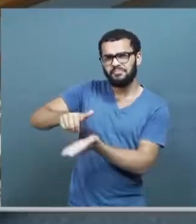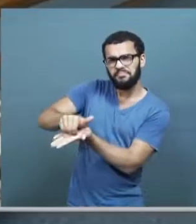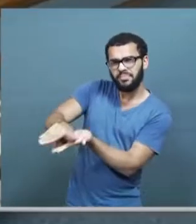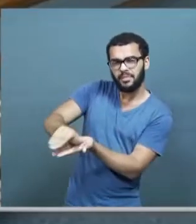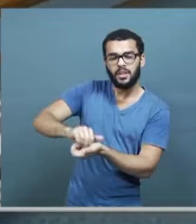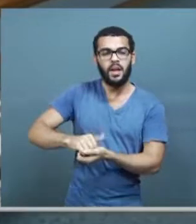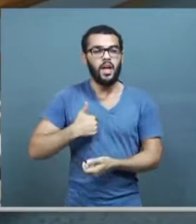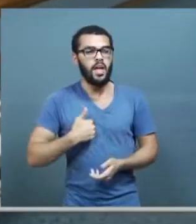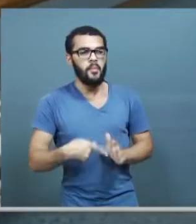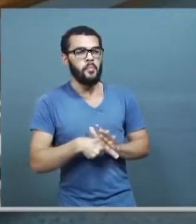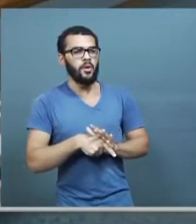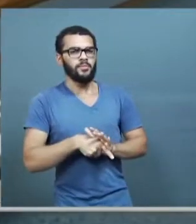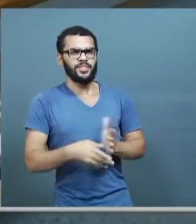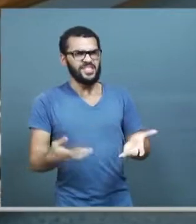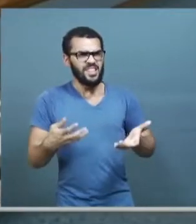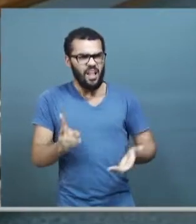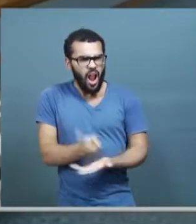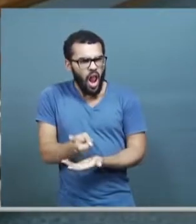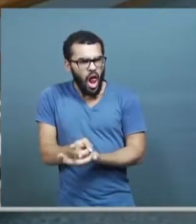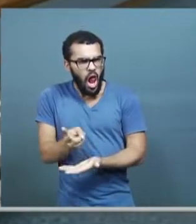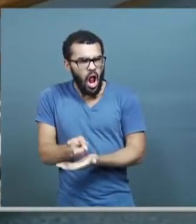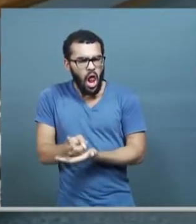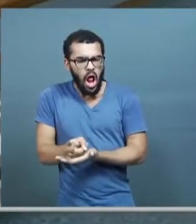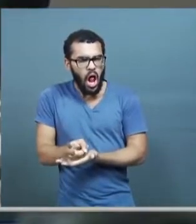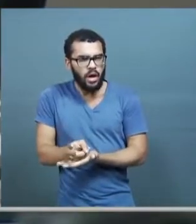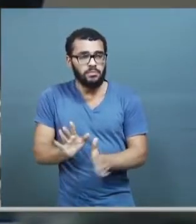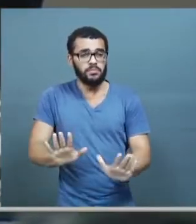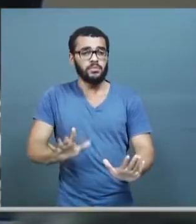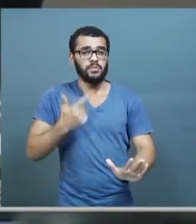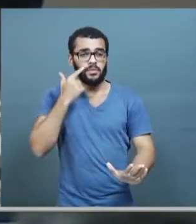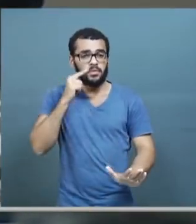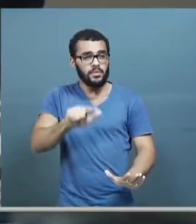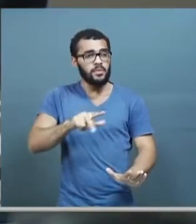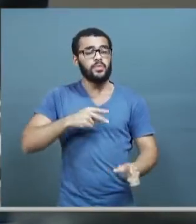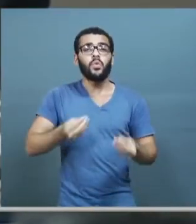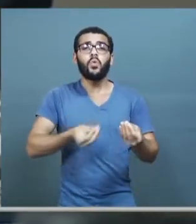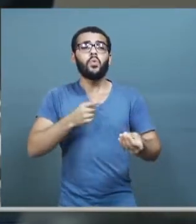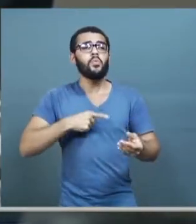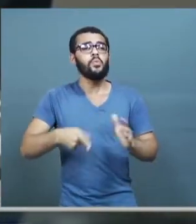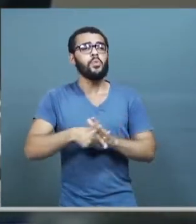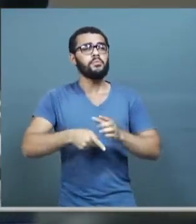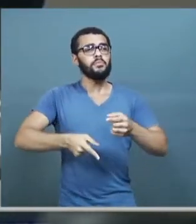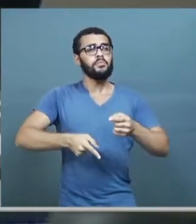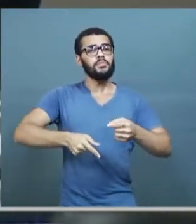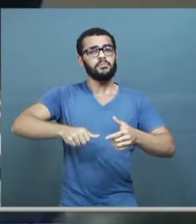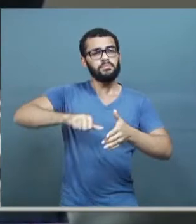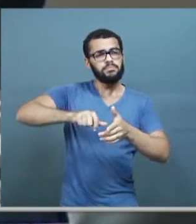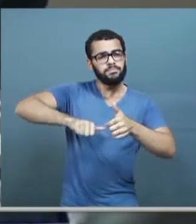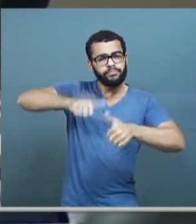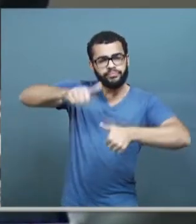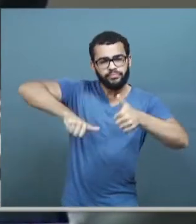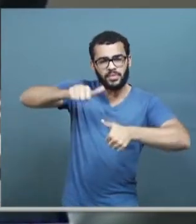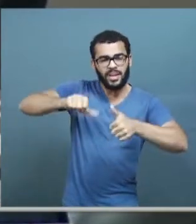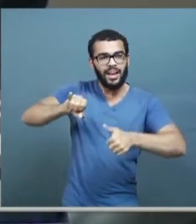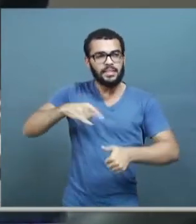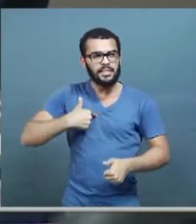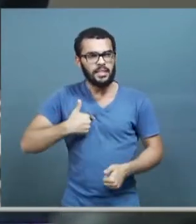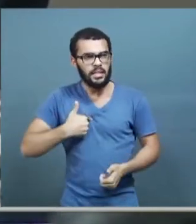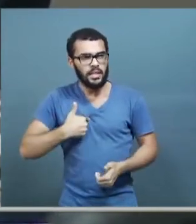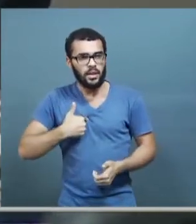cargo em si. Apresente tudo, vamos submeter isso então ao escrutínio público, e se houver ali irregularidade da minha parte, eu